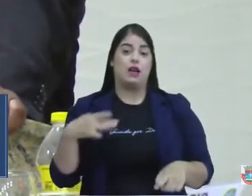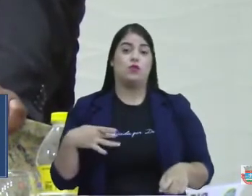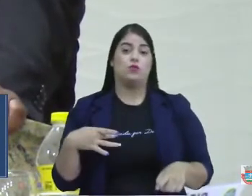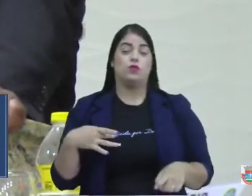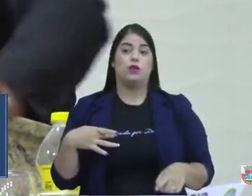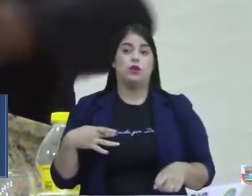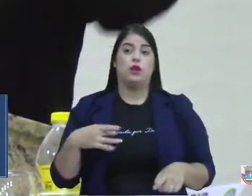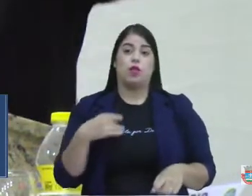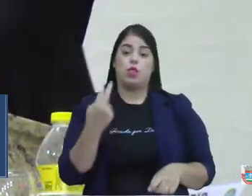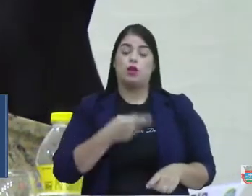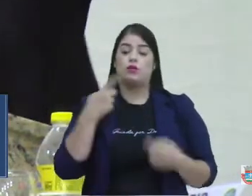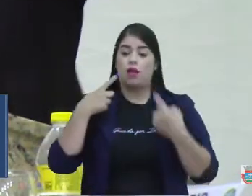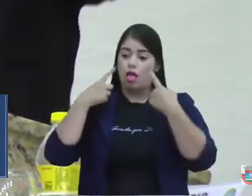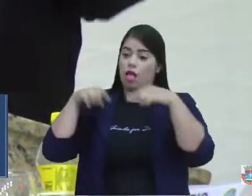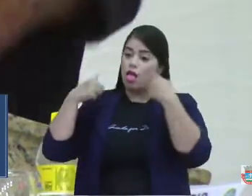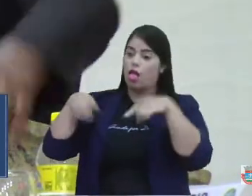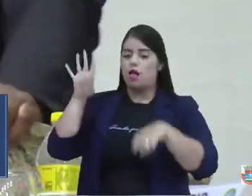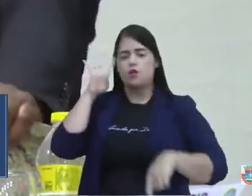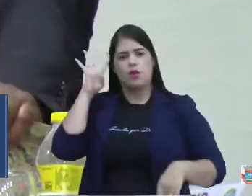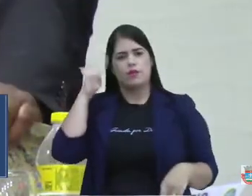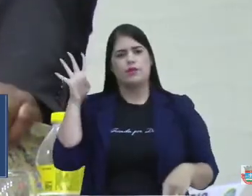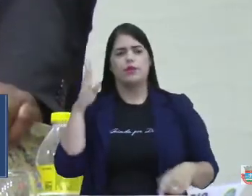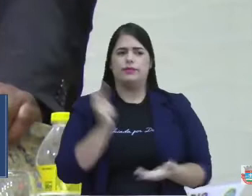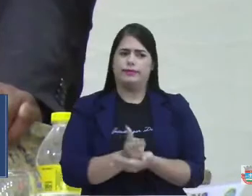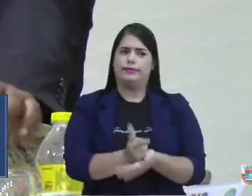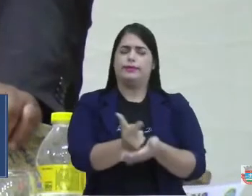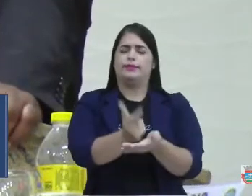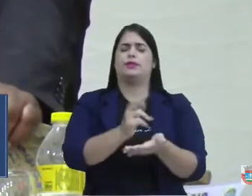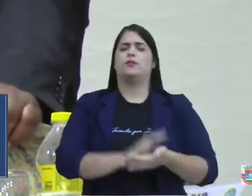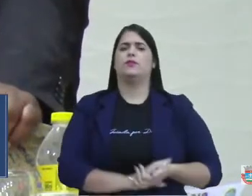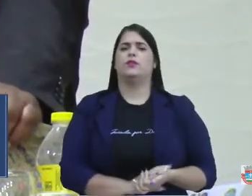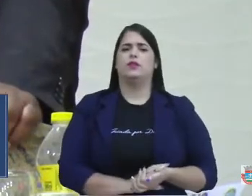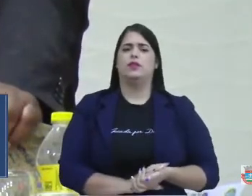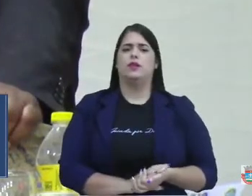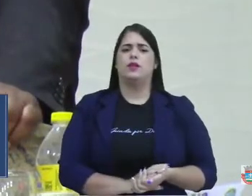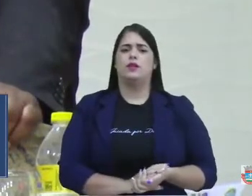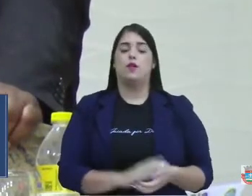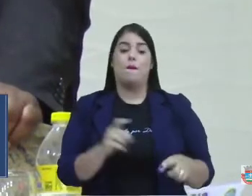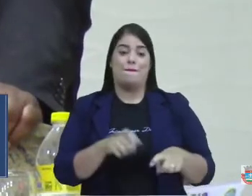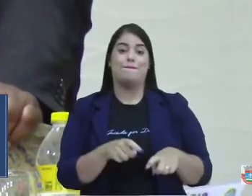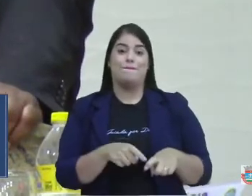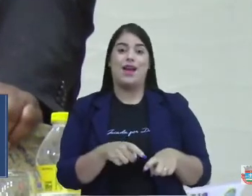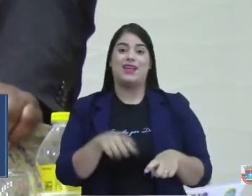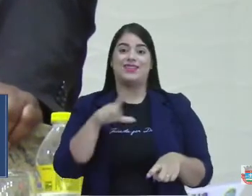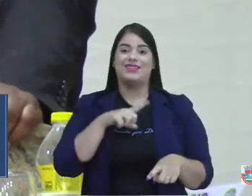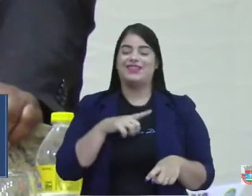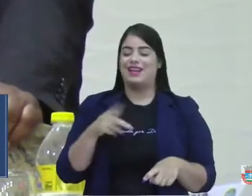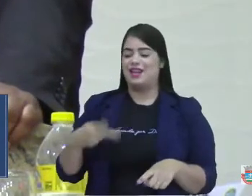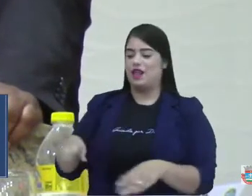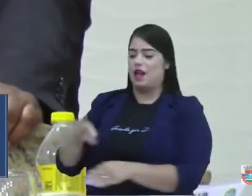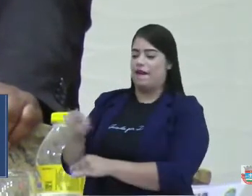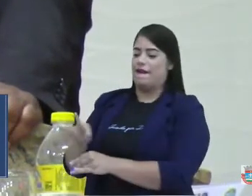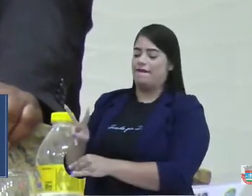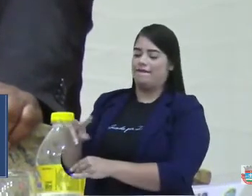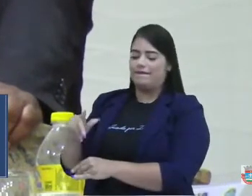quarta-feira, vinha reclamando por várias quarta-feiras, já tem um médico atendendo na nossa vila, e vamos fazer um outro